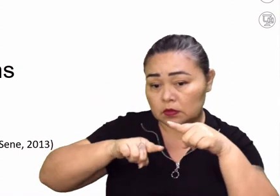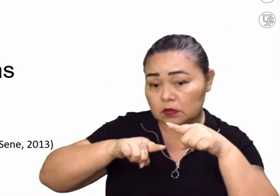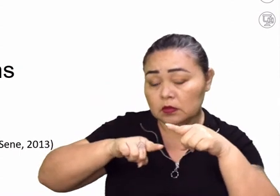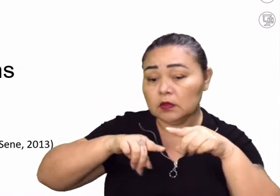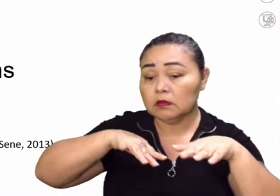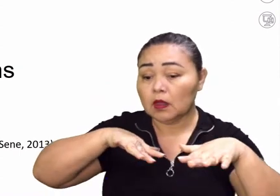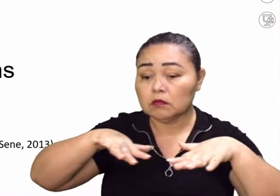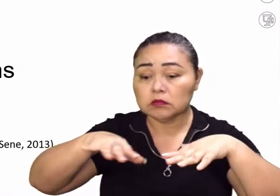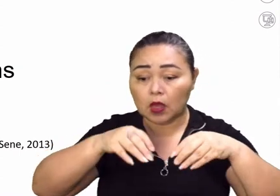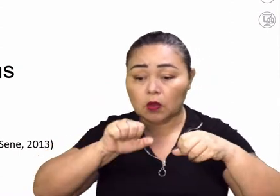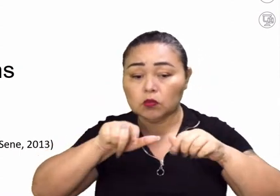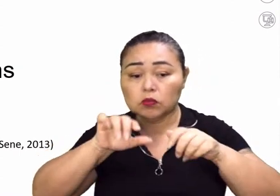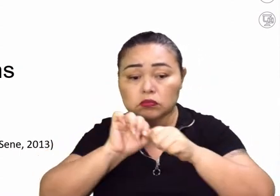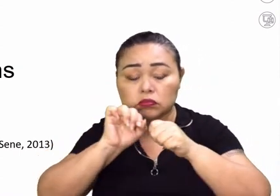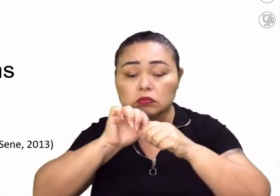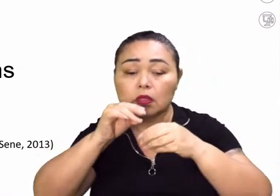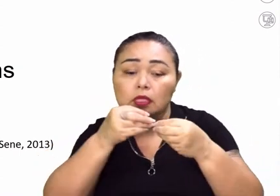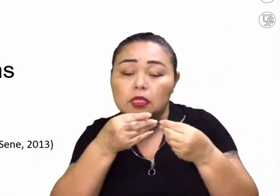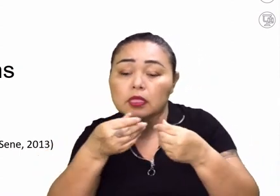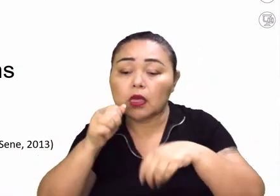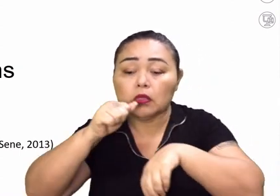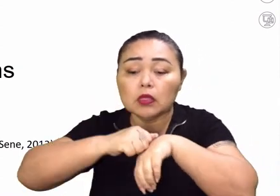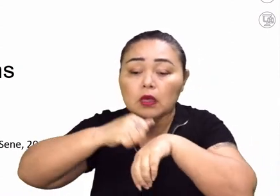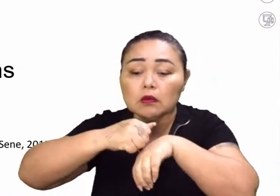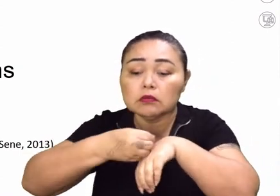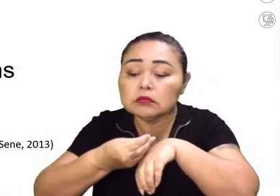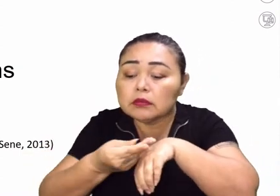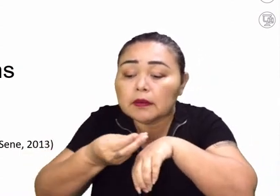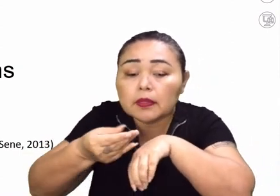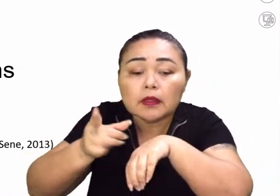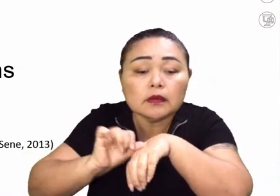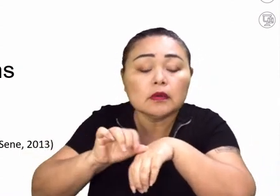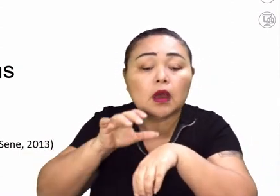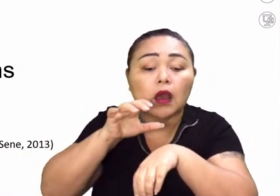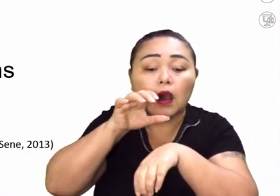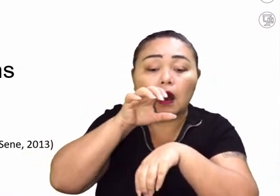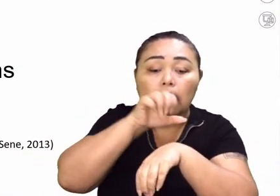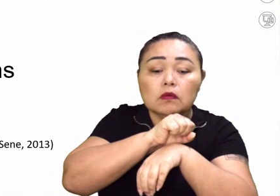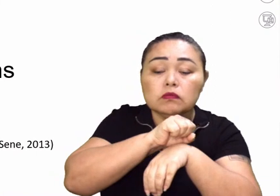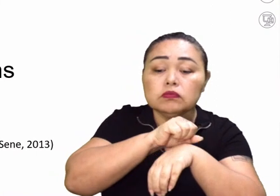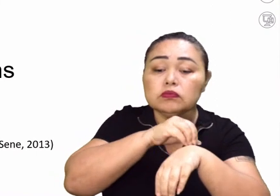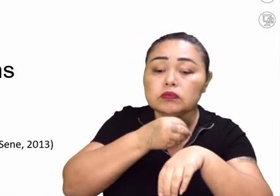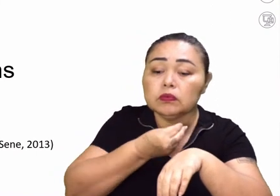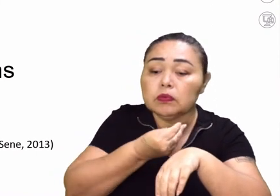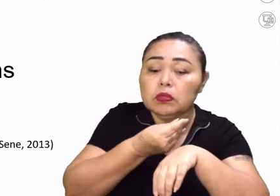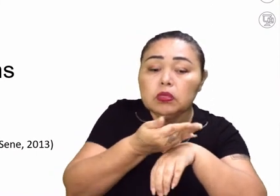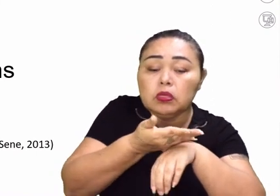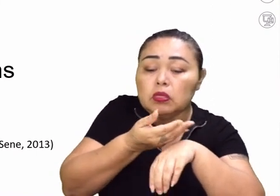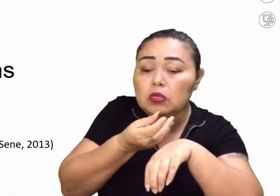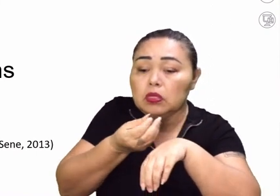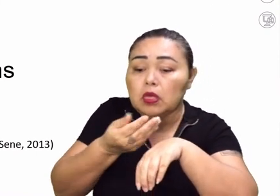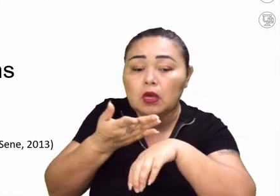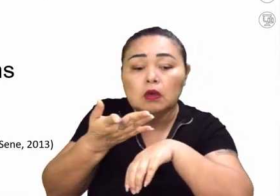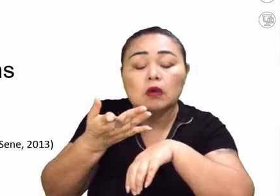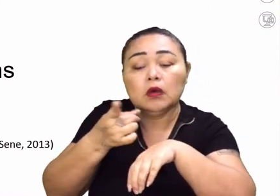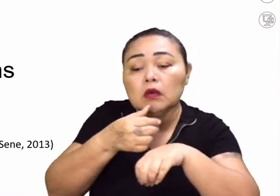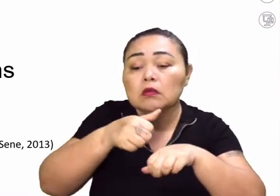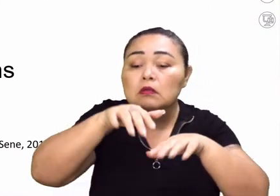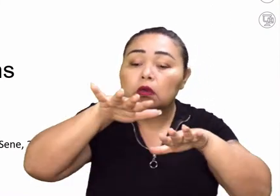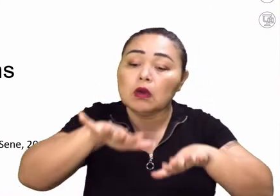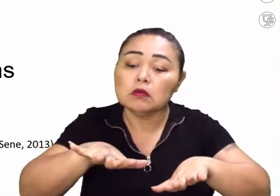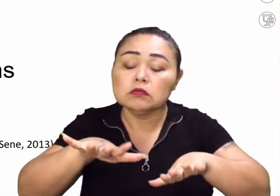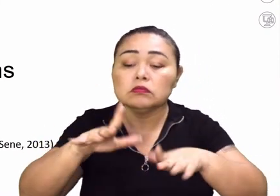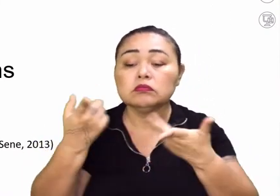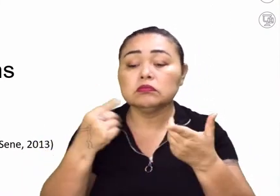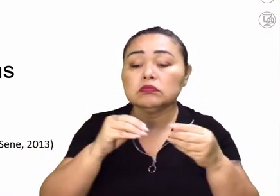movimentado que é o solo os detritos e rocha e a velocidade do movimento né para poder estudar